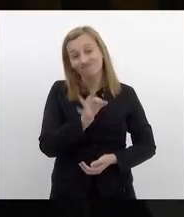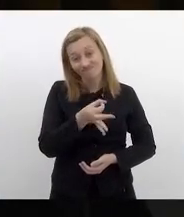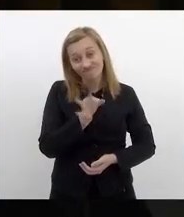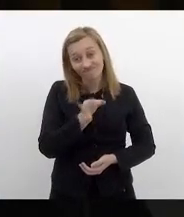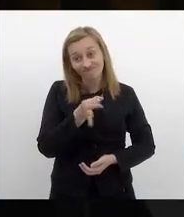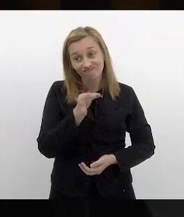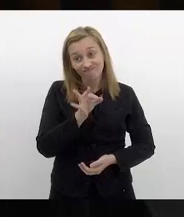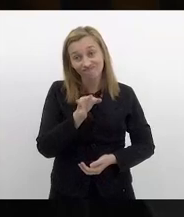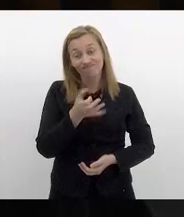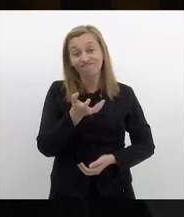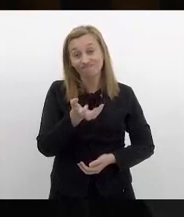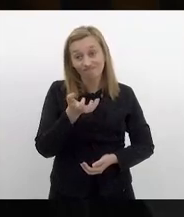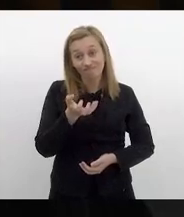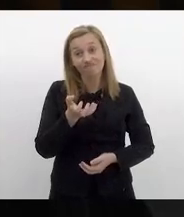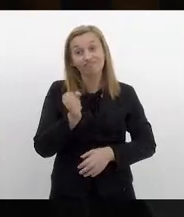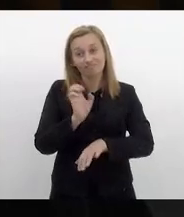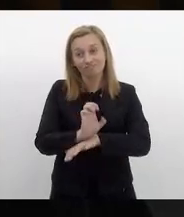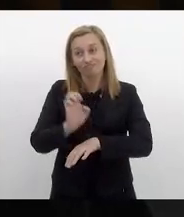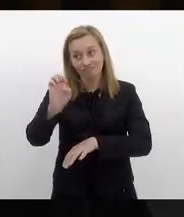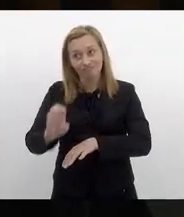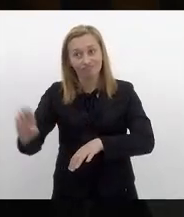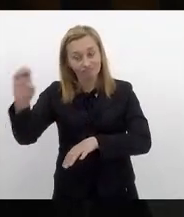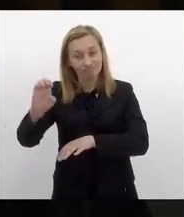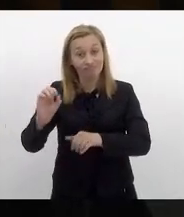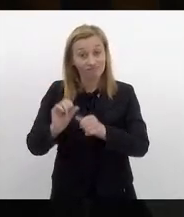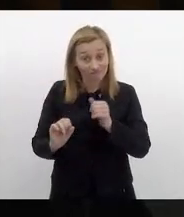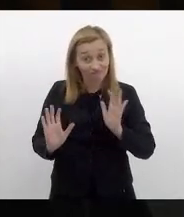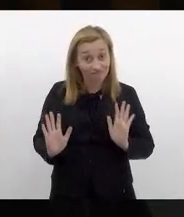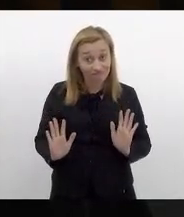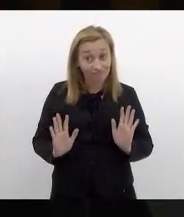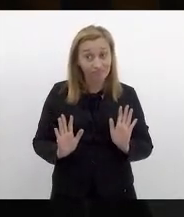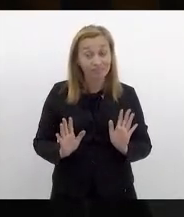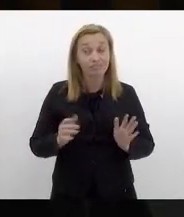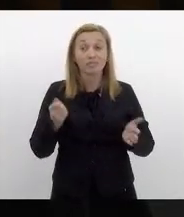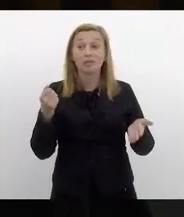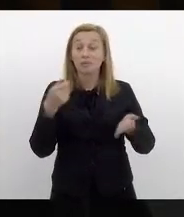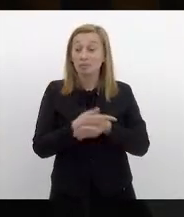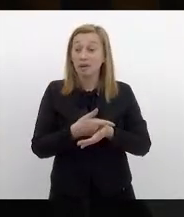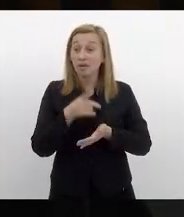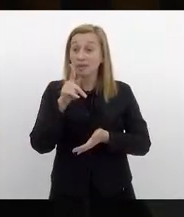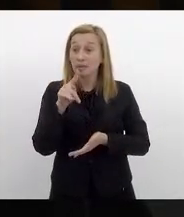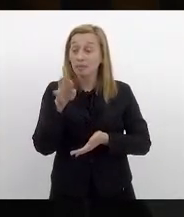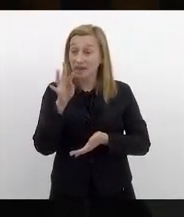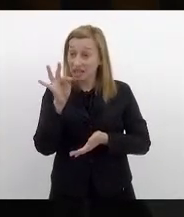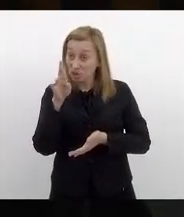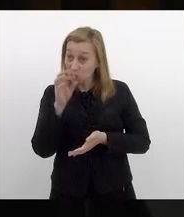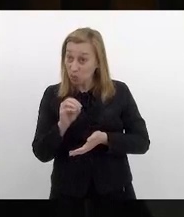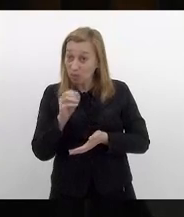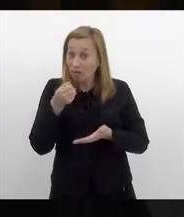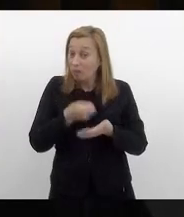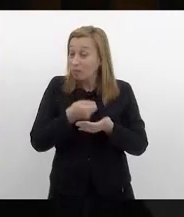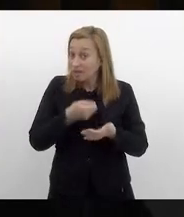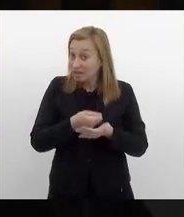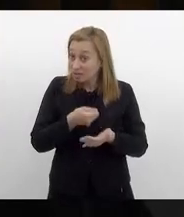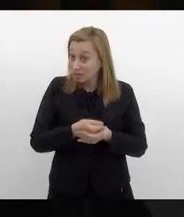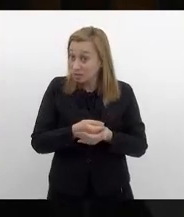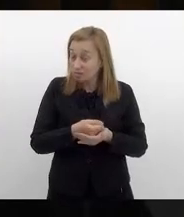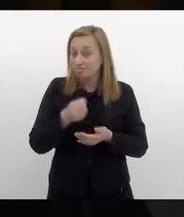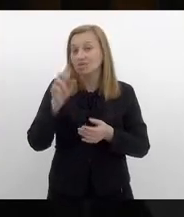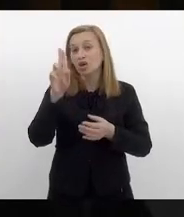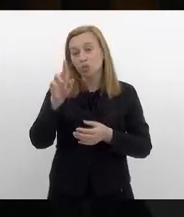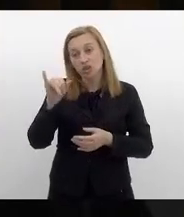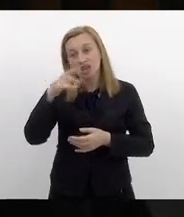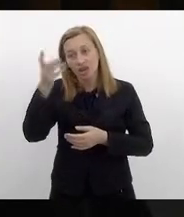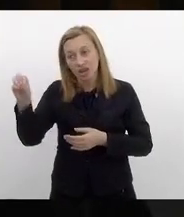evidentemente, ele quer que os estados o façam. Porque o pagamento de precatório é obrigatório na União